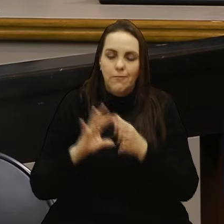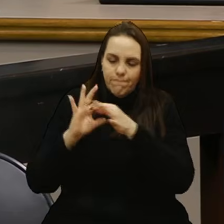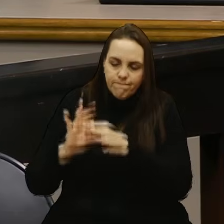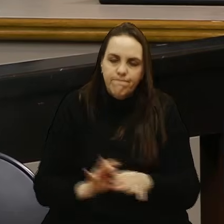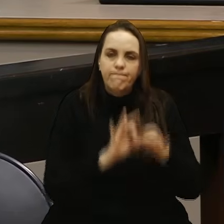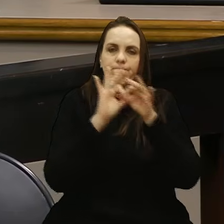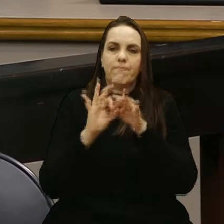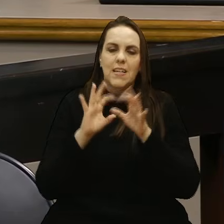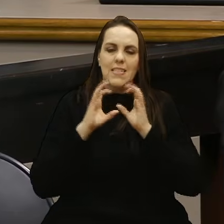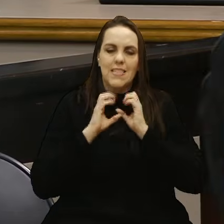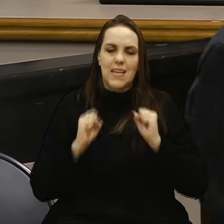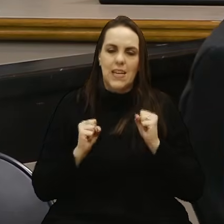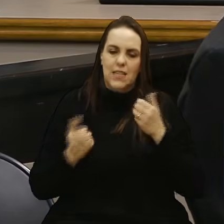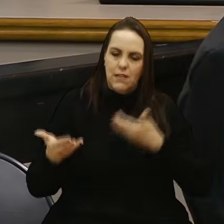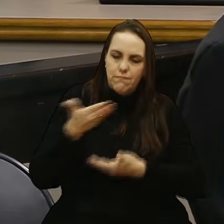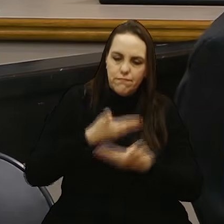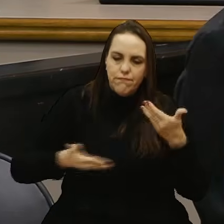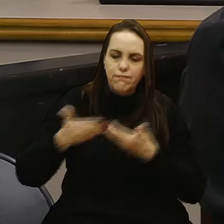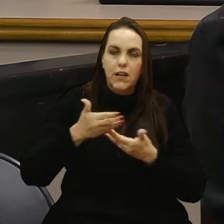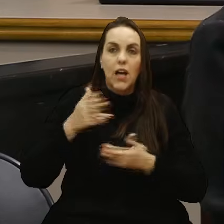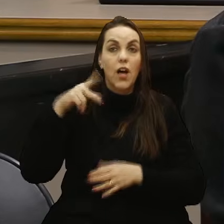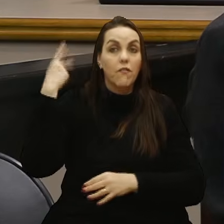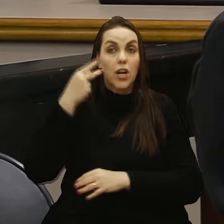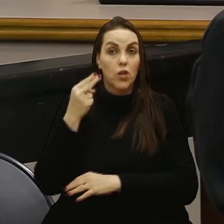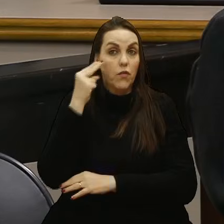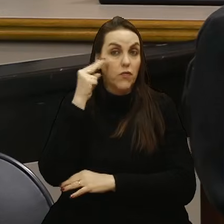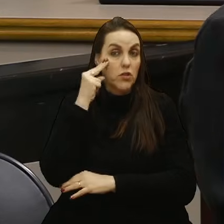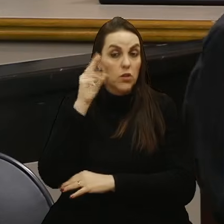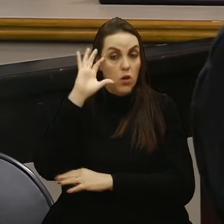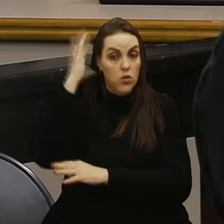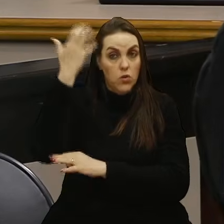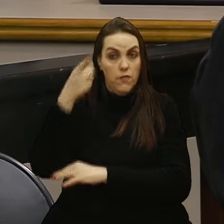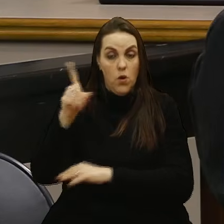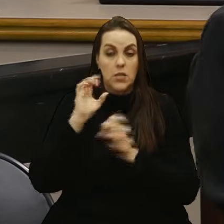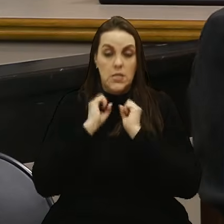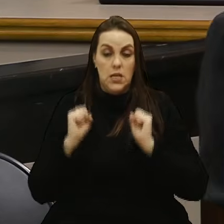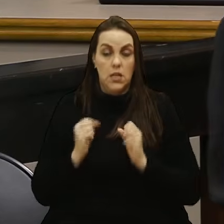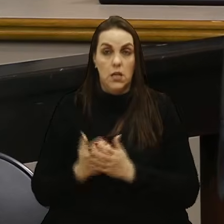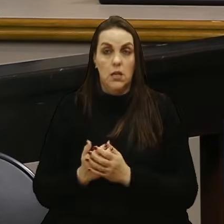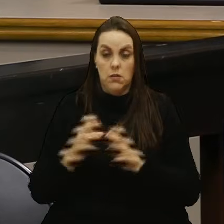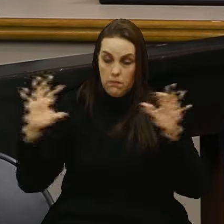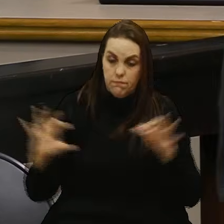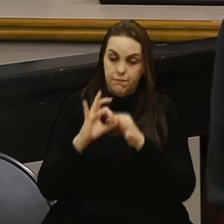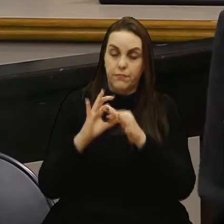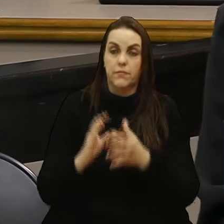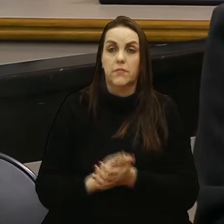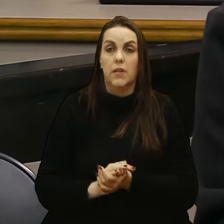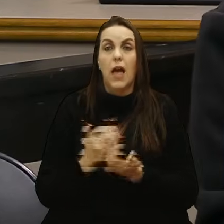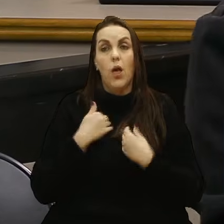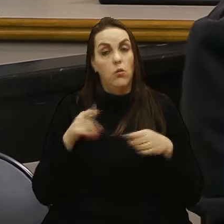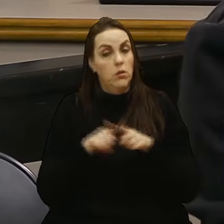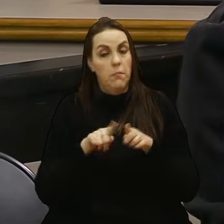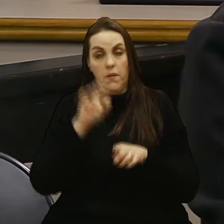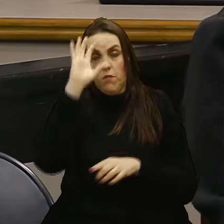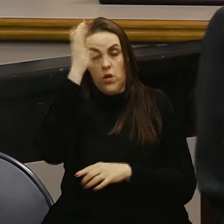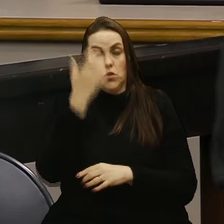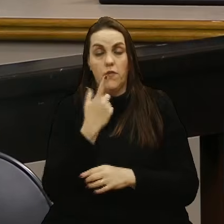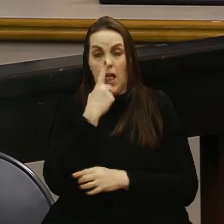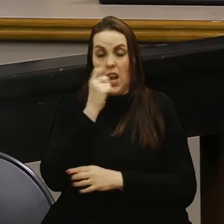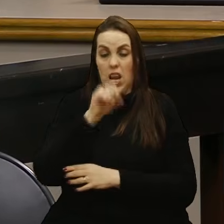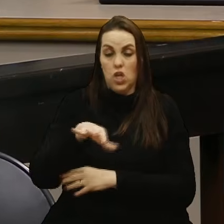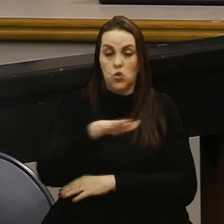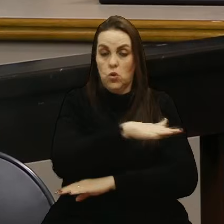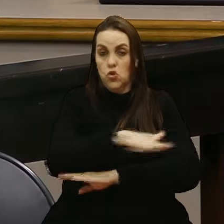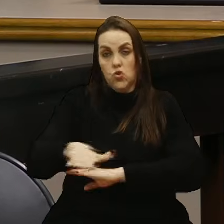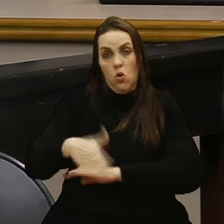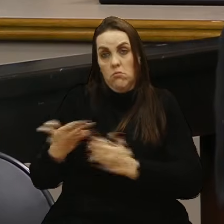as secretarias. O vereador Fantinel trouxe uma solução que é de outra secretaria. Por que não integra, então? E eu também vou trazer aqui a solução do lixo no chão, que